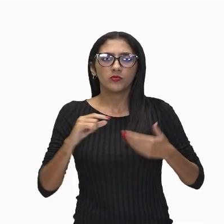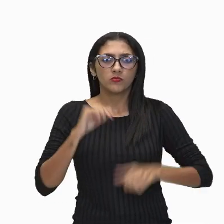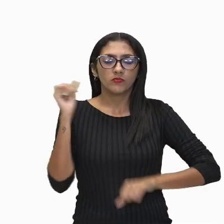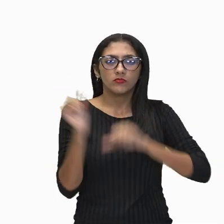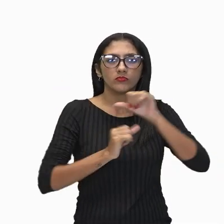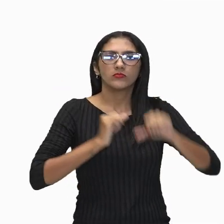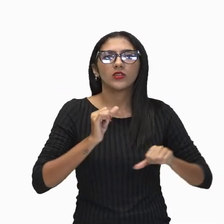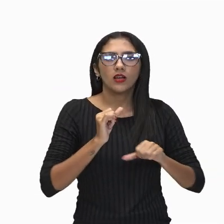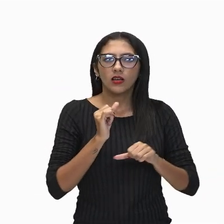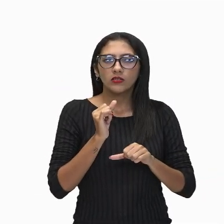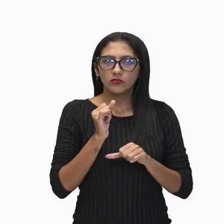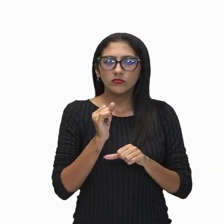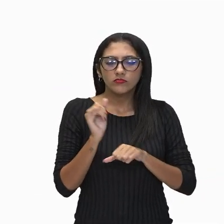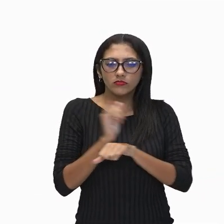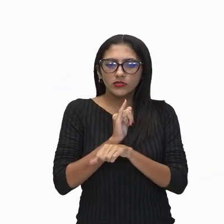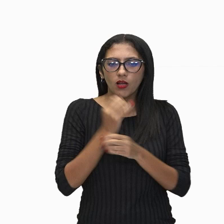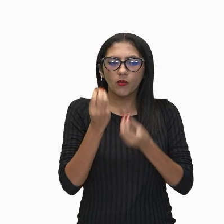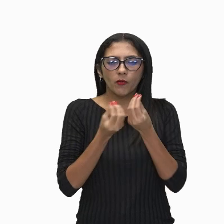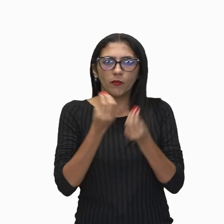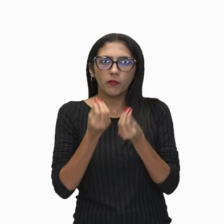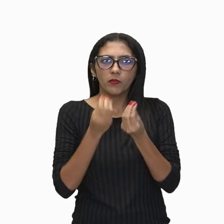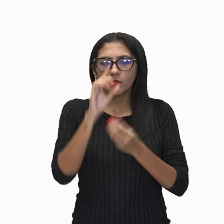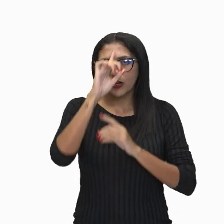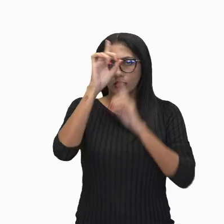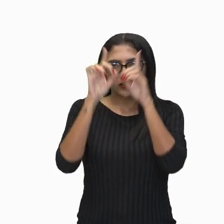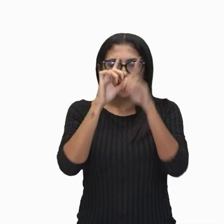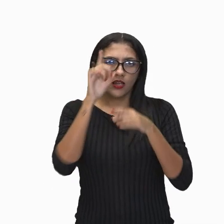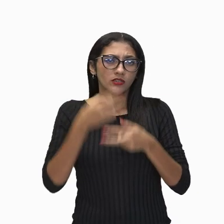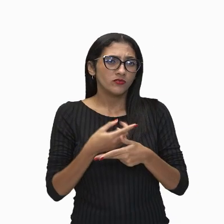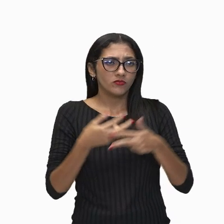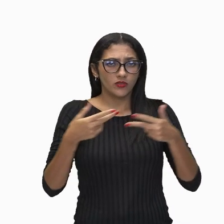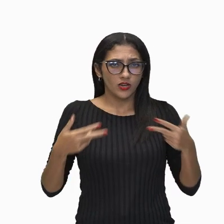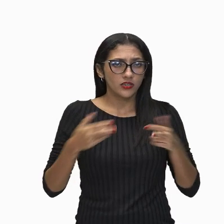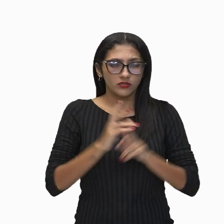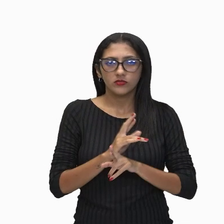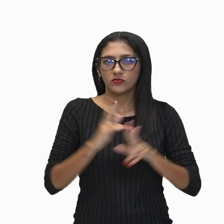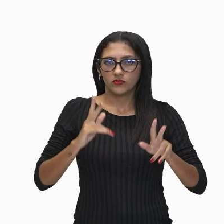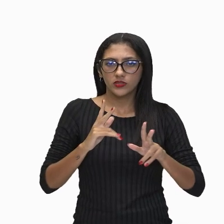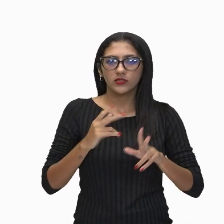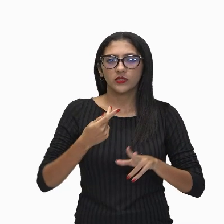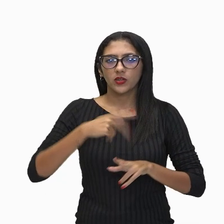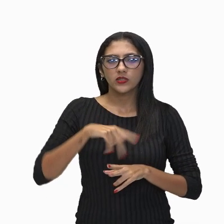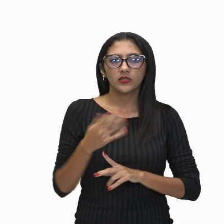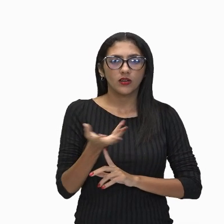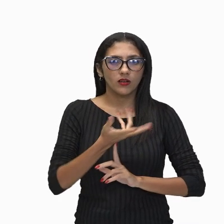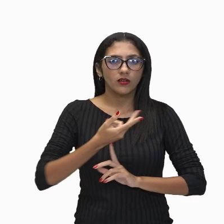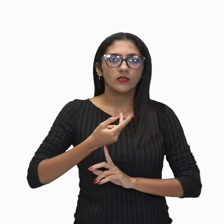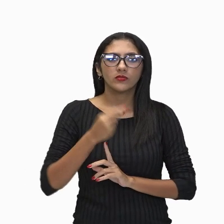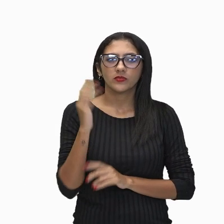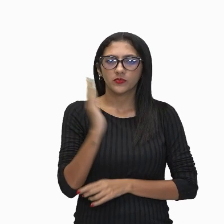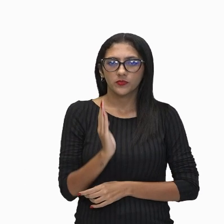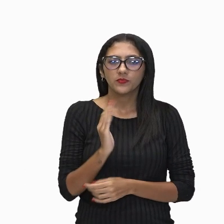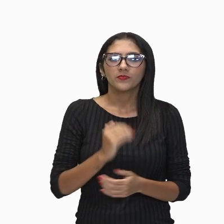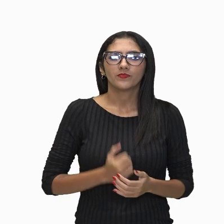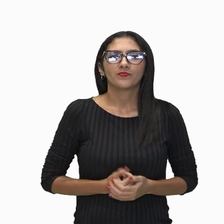e fazer arte no Brasil. Ferreira Goulart, na sequência, ainda explorou os limites da expressão